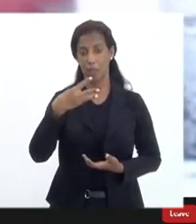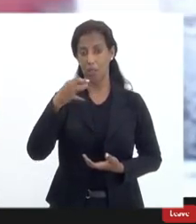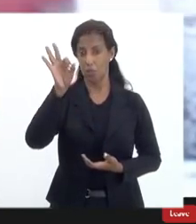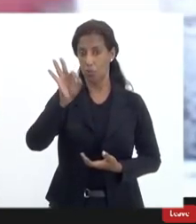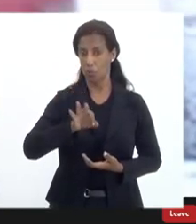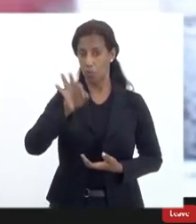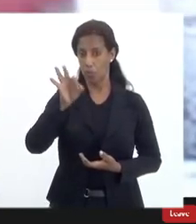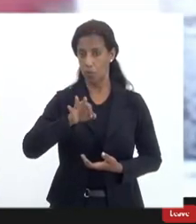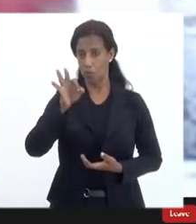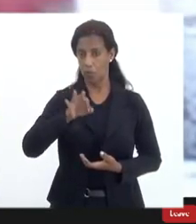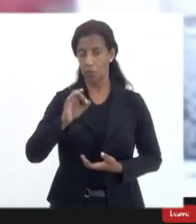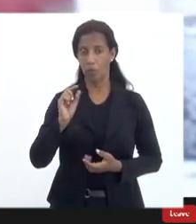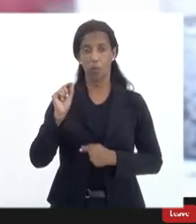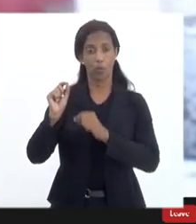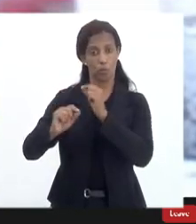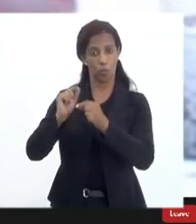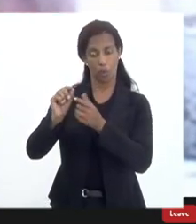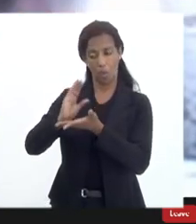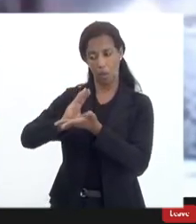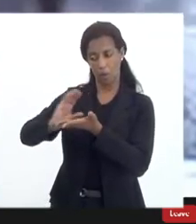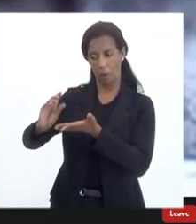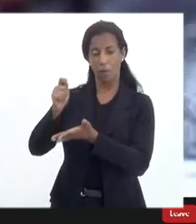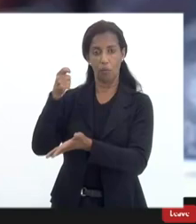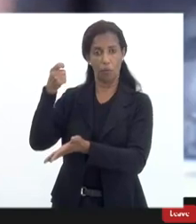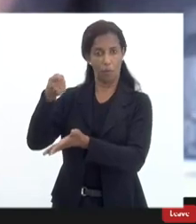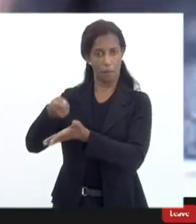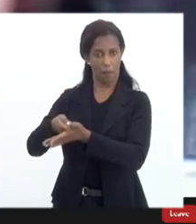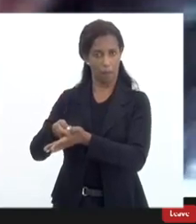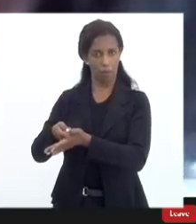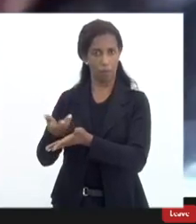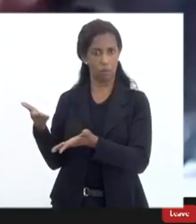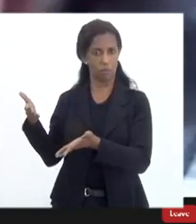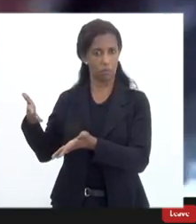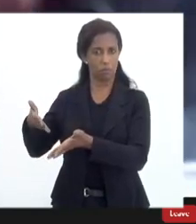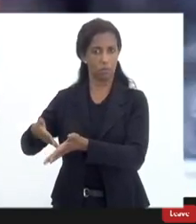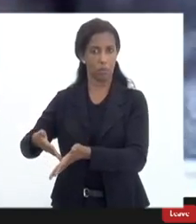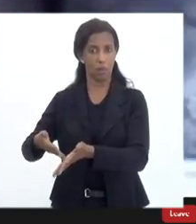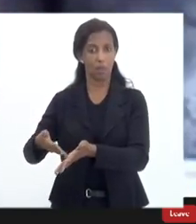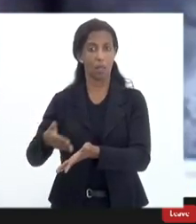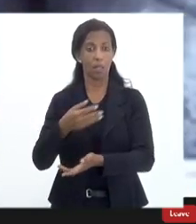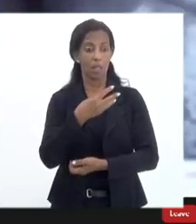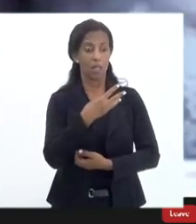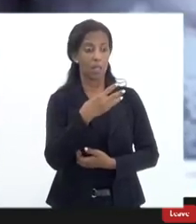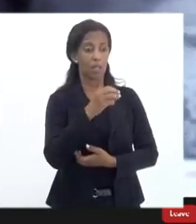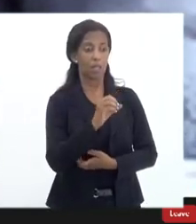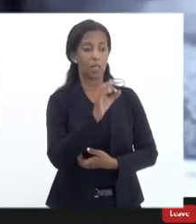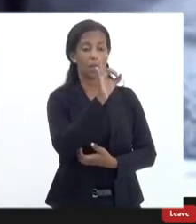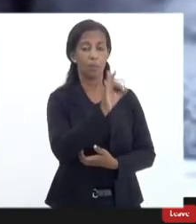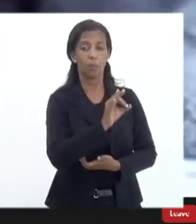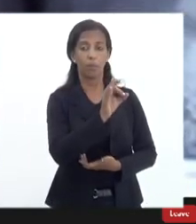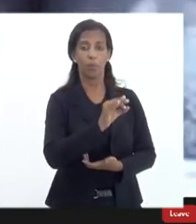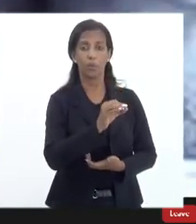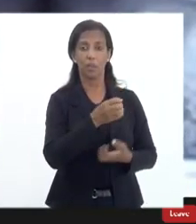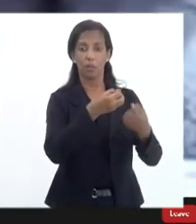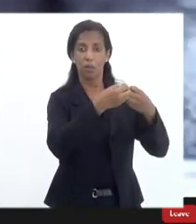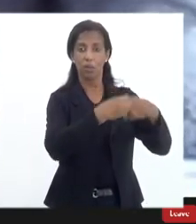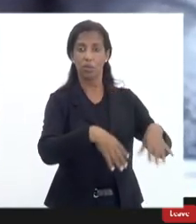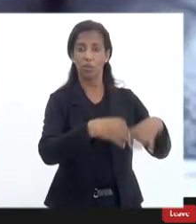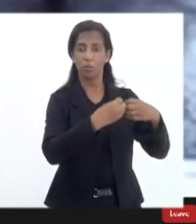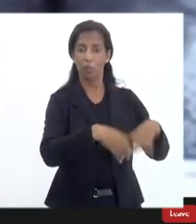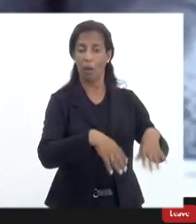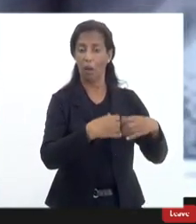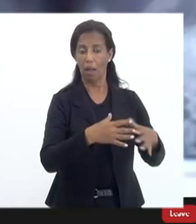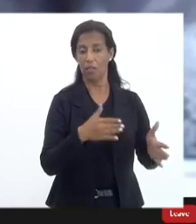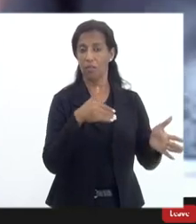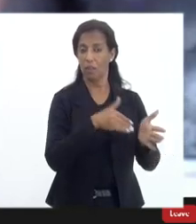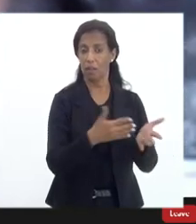3% do que é de investimento foi pago até agora e apenas 30% das despesas correntes foram gastas até